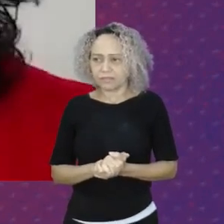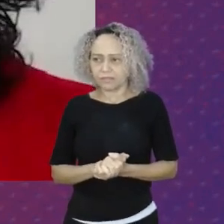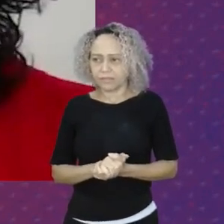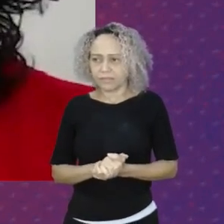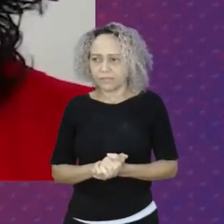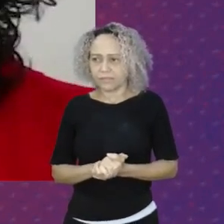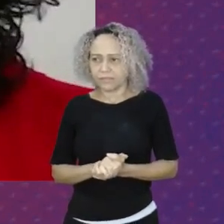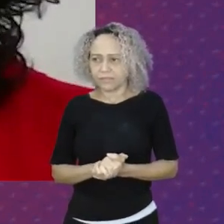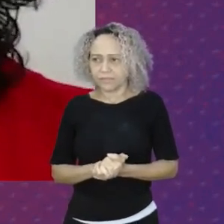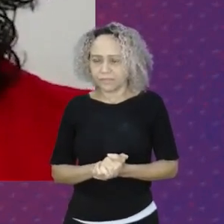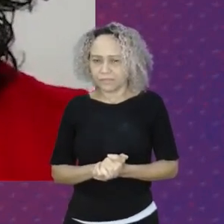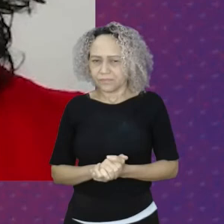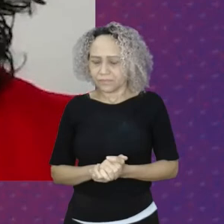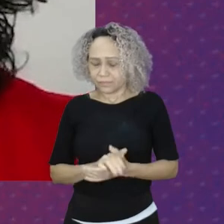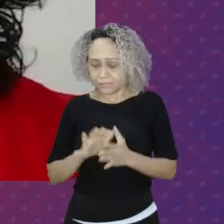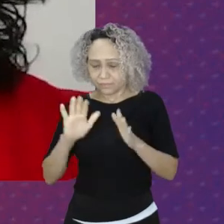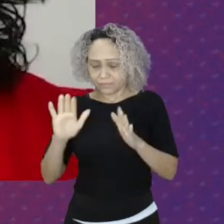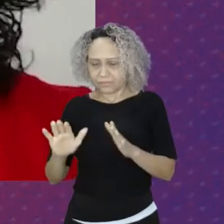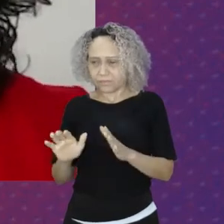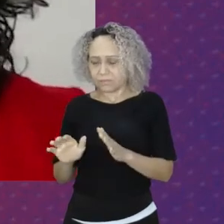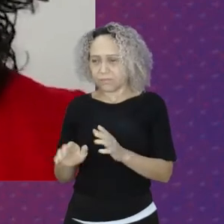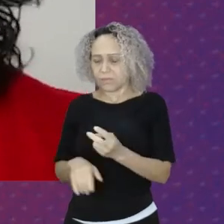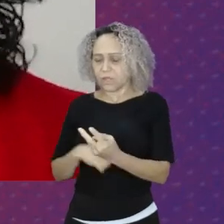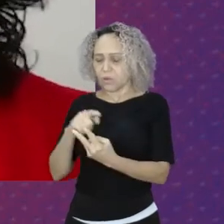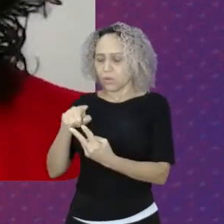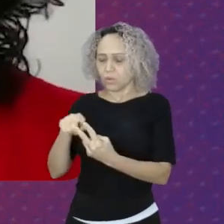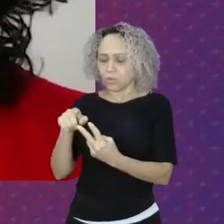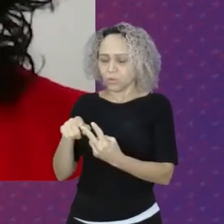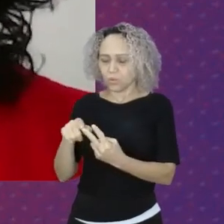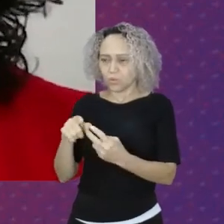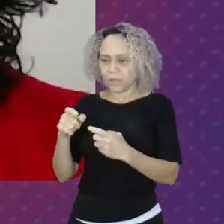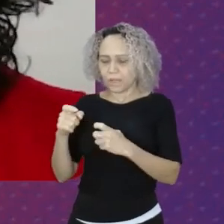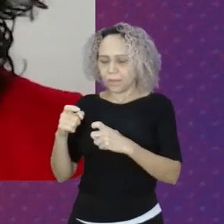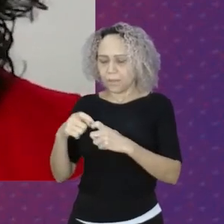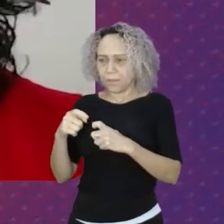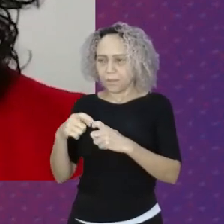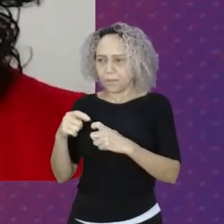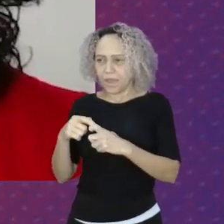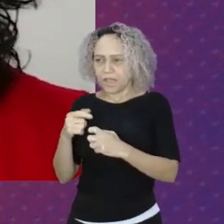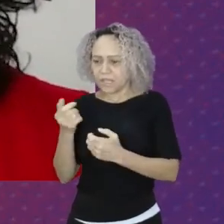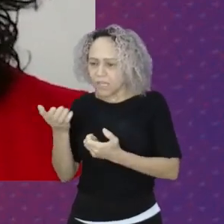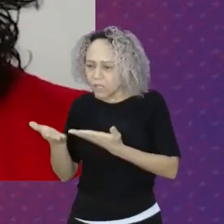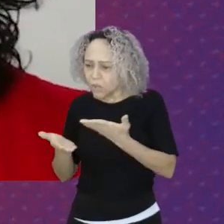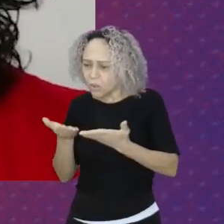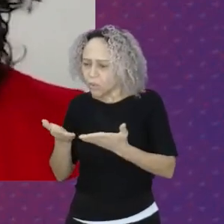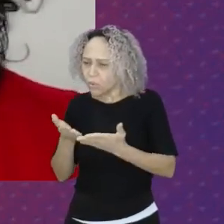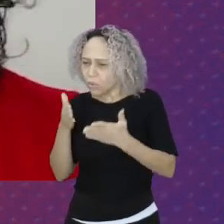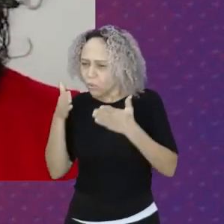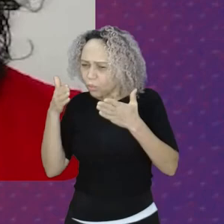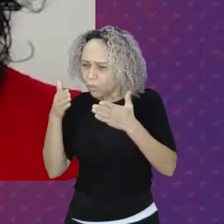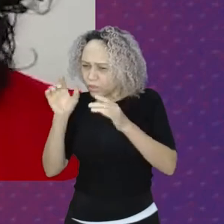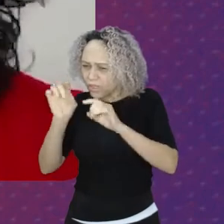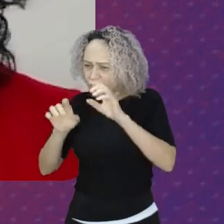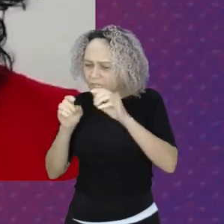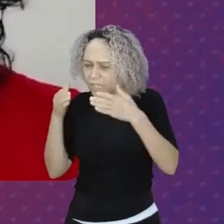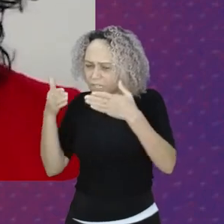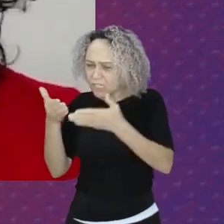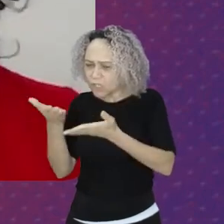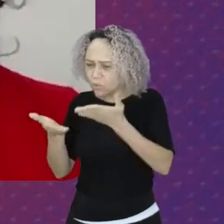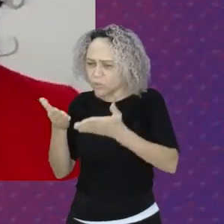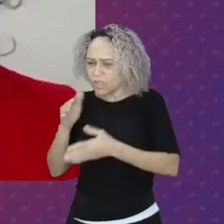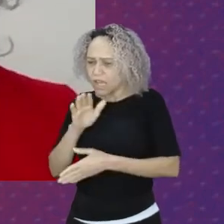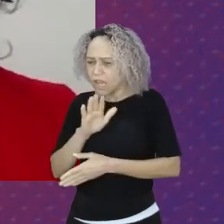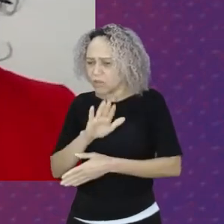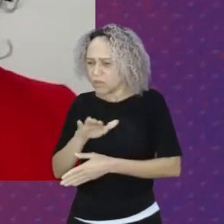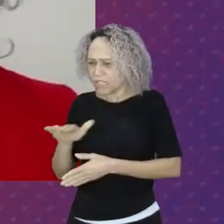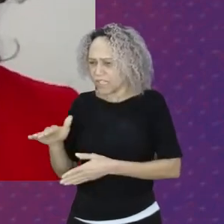Ah, Duas pediatras fizeram um trabalho muito interessante falando sobre o abuso sexual infantil,